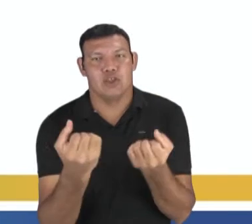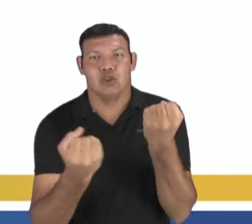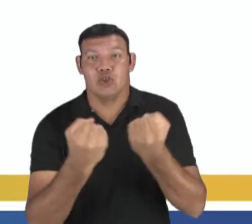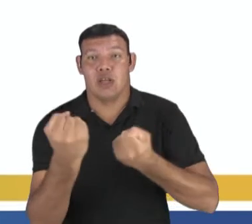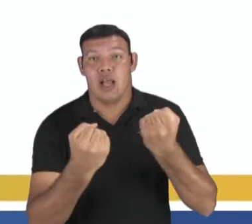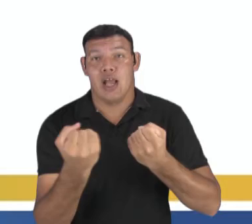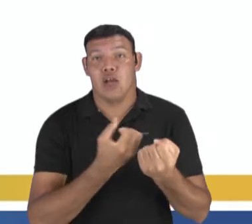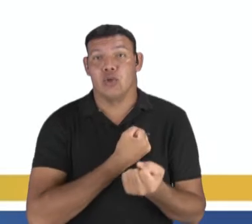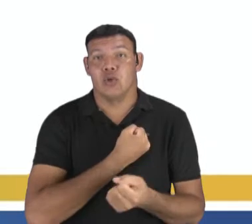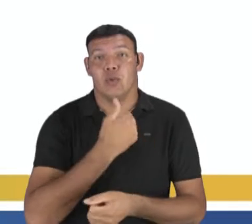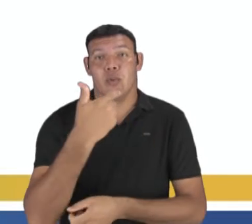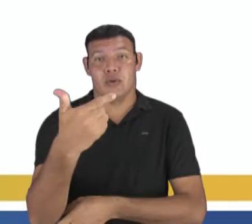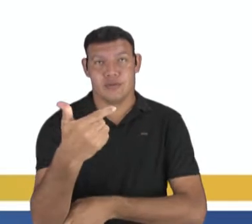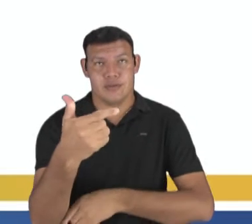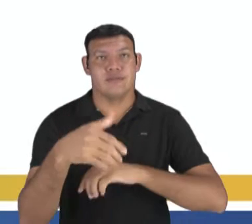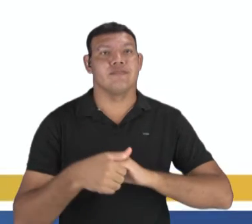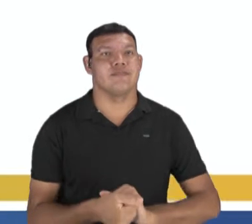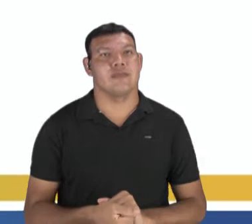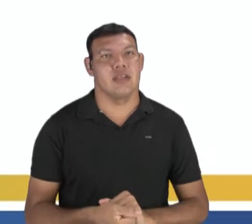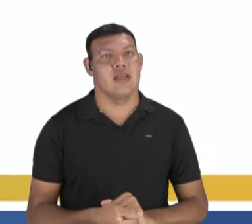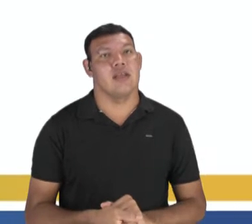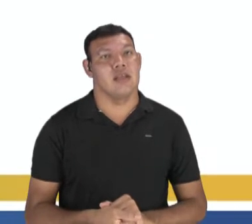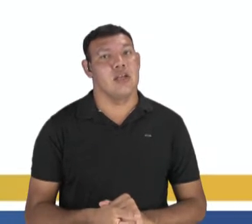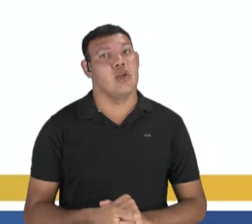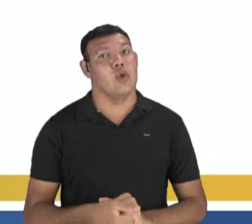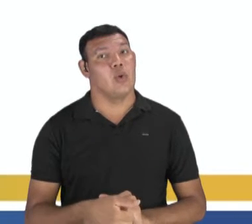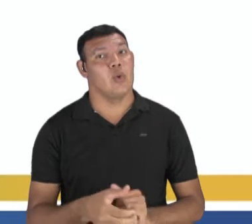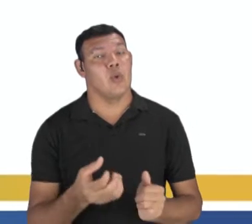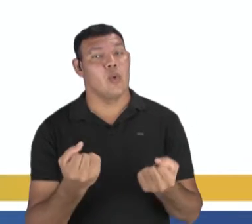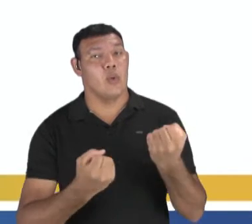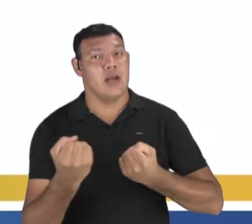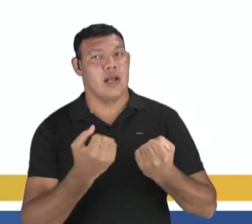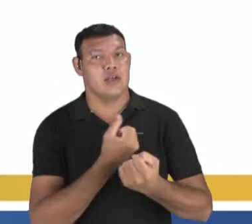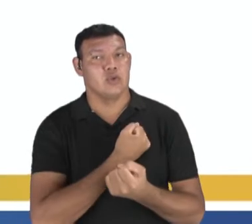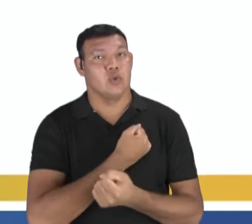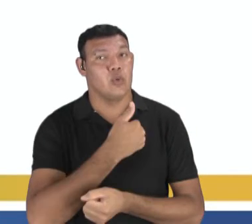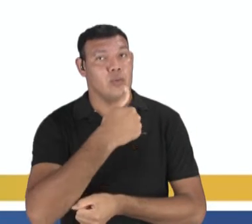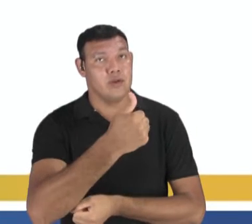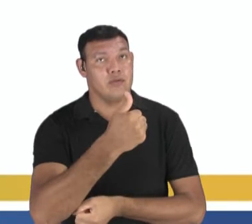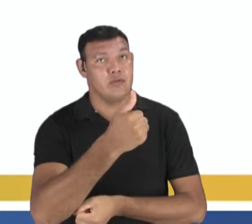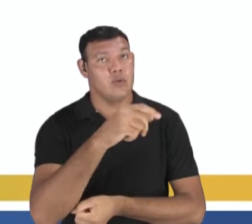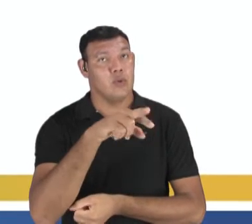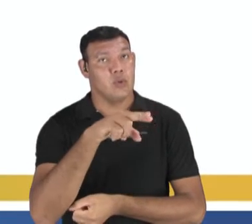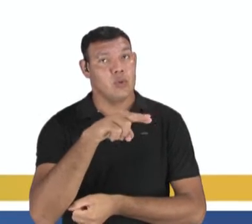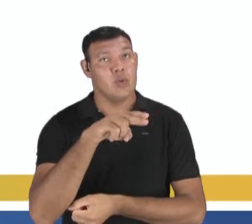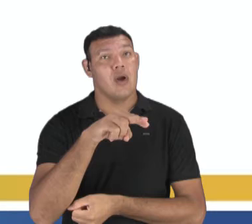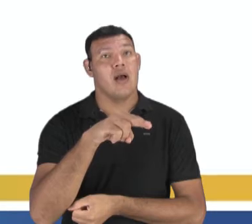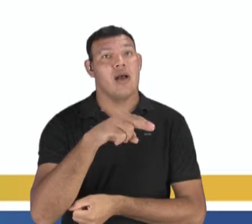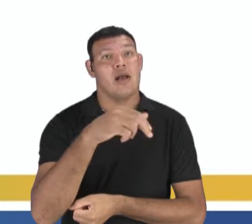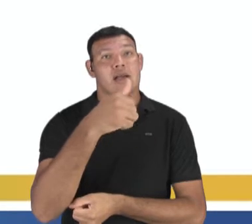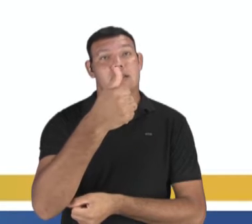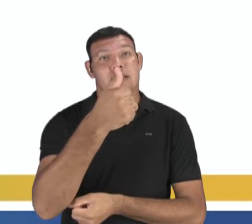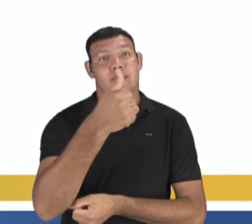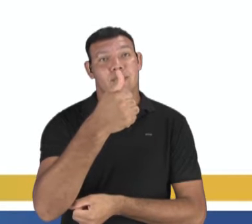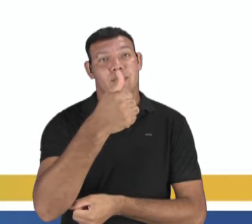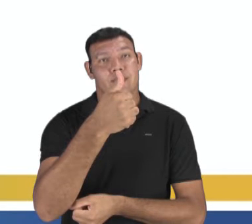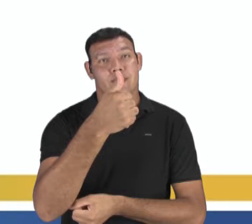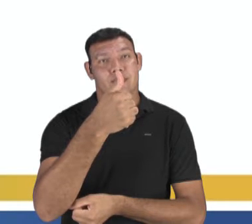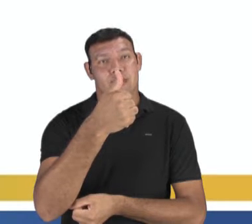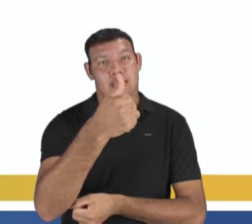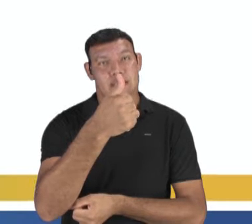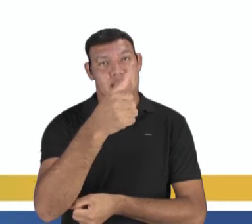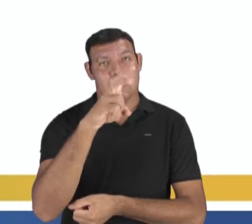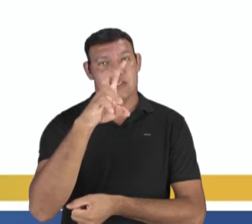o quê? 150 gramas. Mas o que a gente não sabe, né, é a velocidade dele. A gente não sabe a que velocidade ele foi,